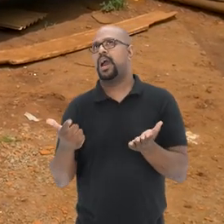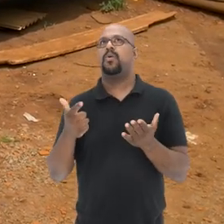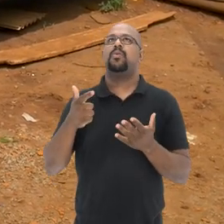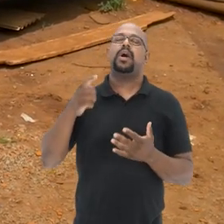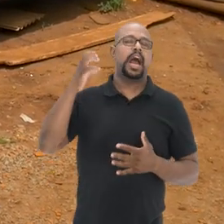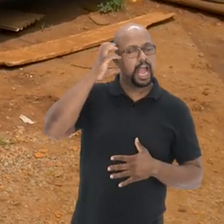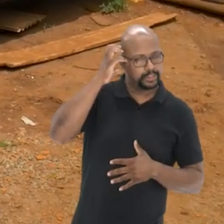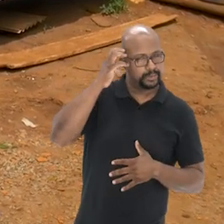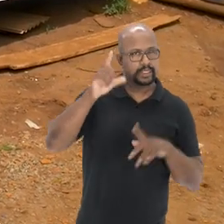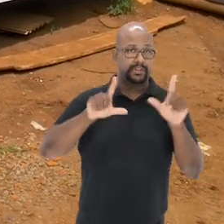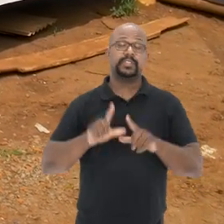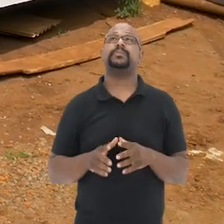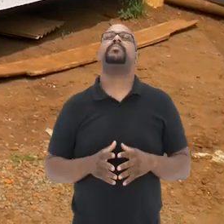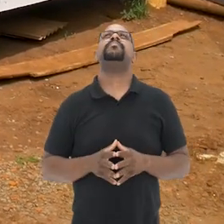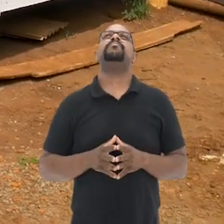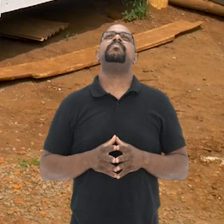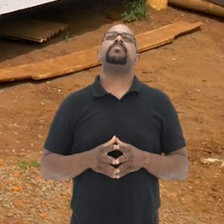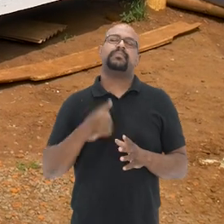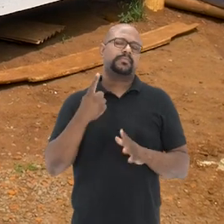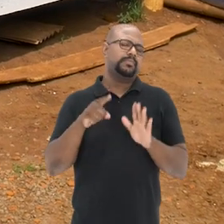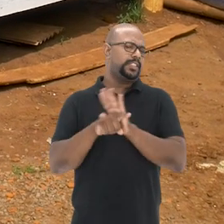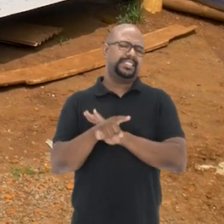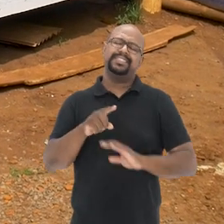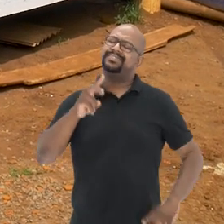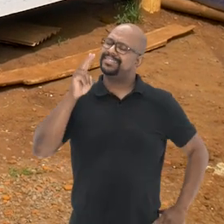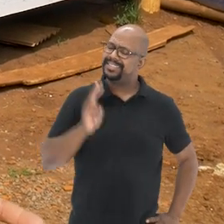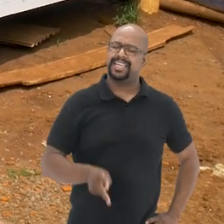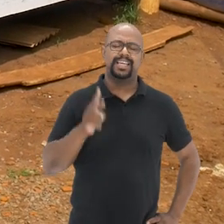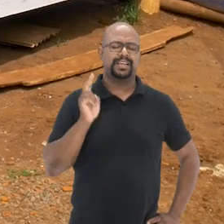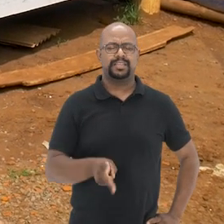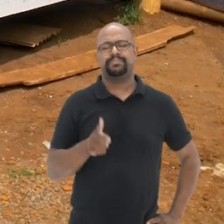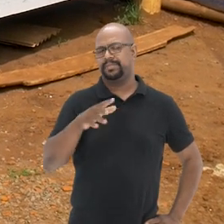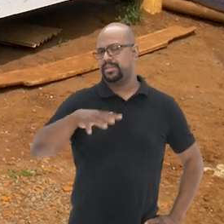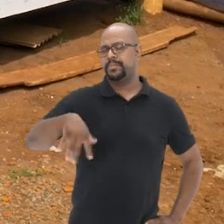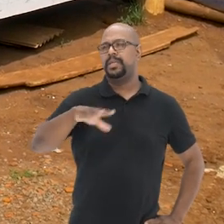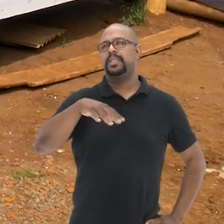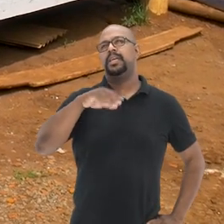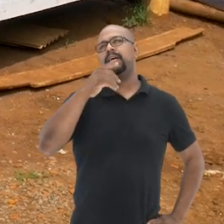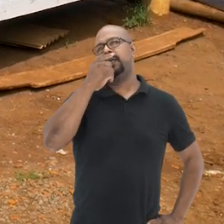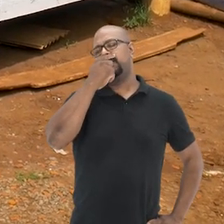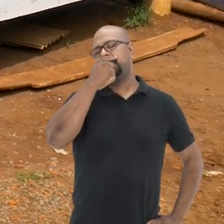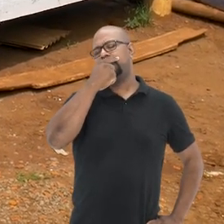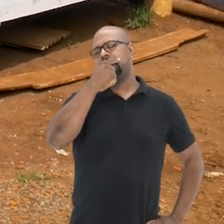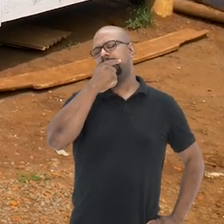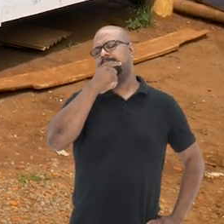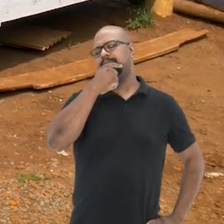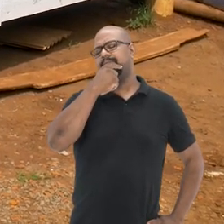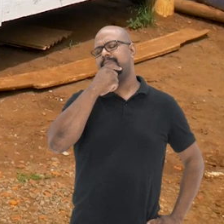jornal, rádio, televisão, né? É uma pergunta que sempre está no meio